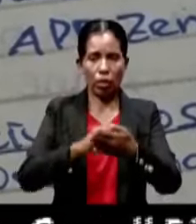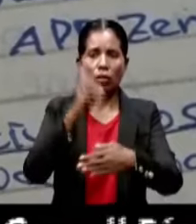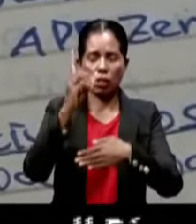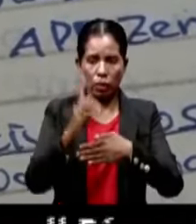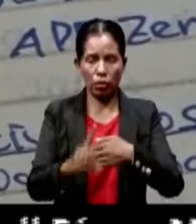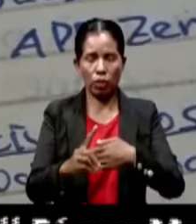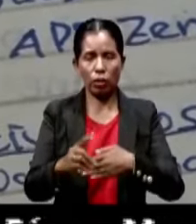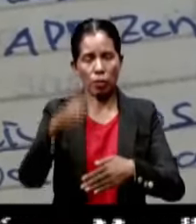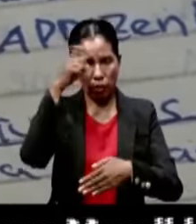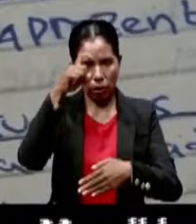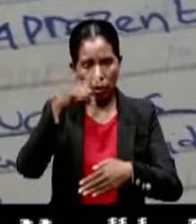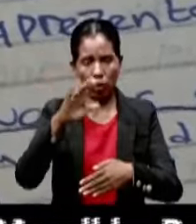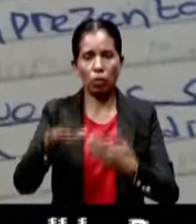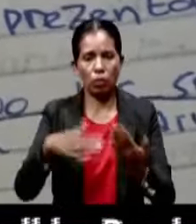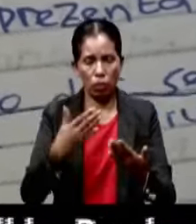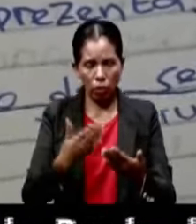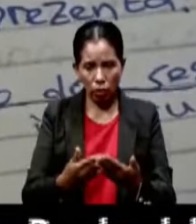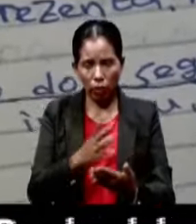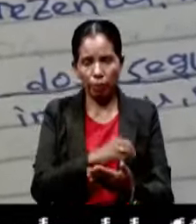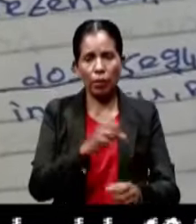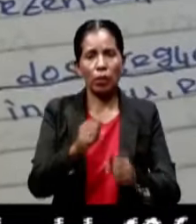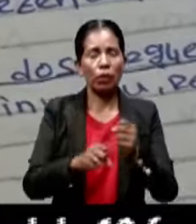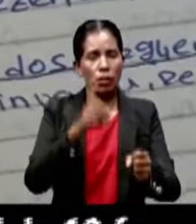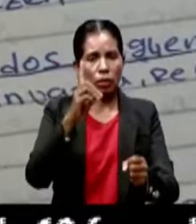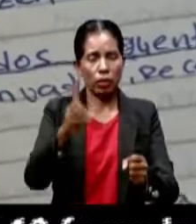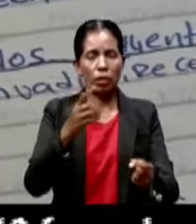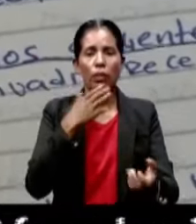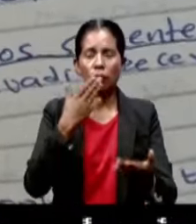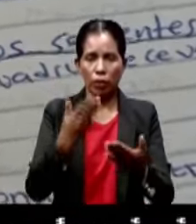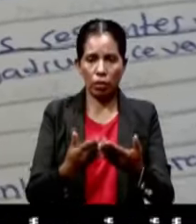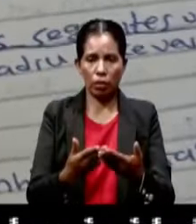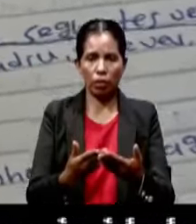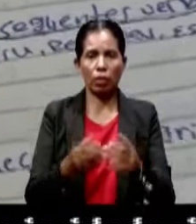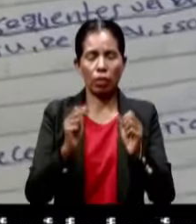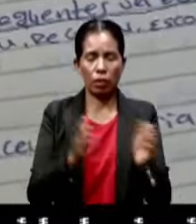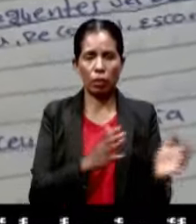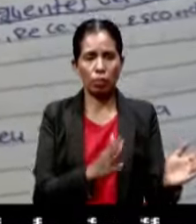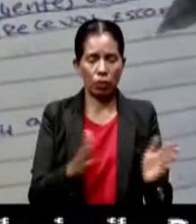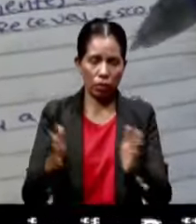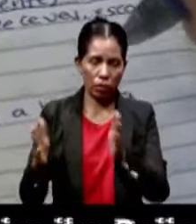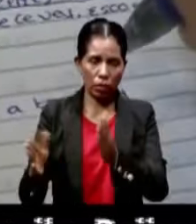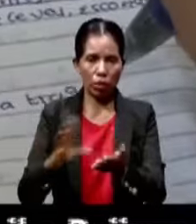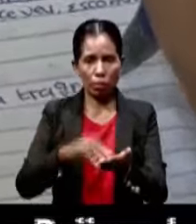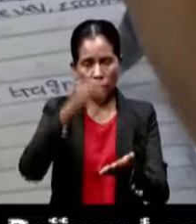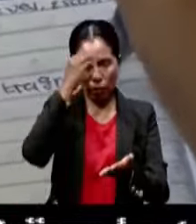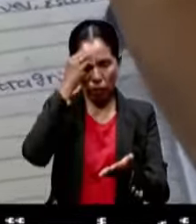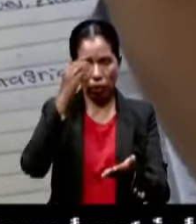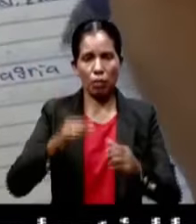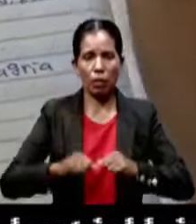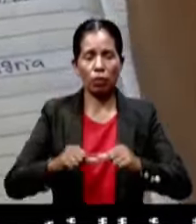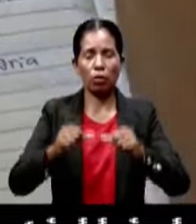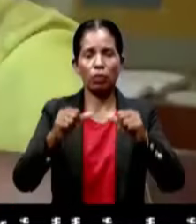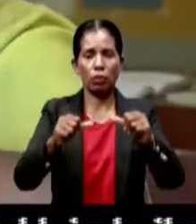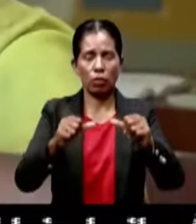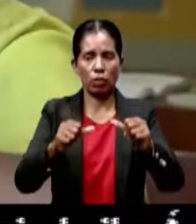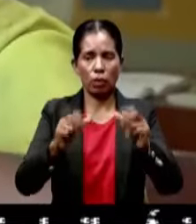capacidade intelectual no humano fa sociedade ida próspero nune ato processo ensino-aprendizagem belelau hodiak